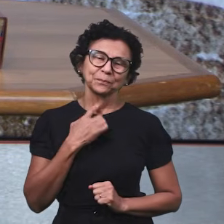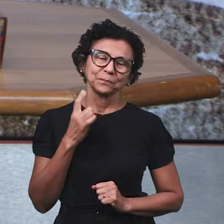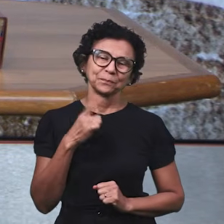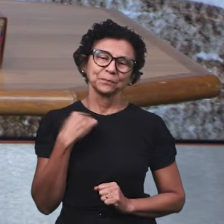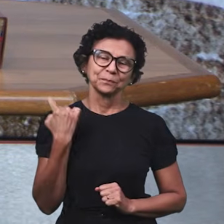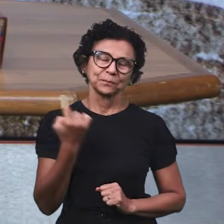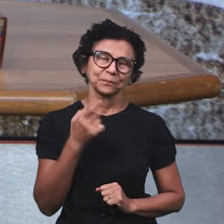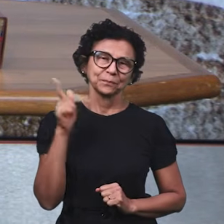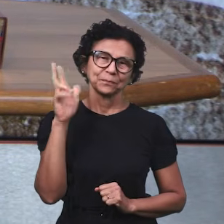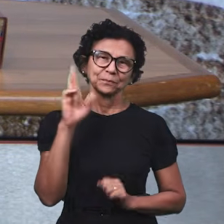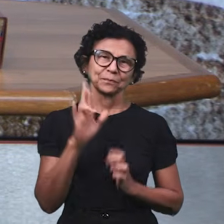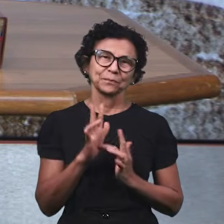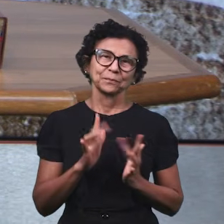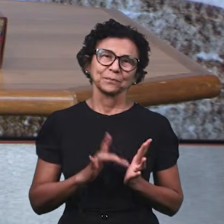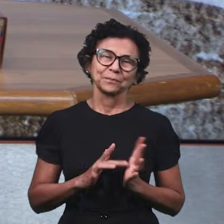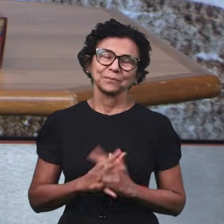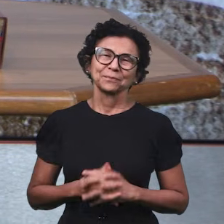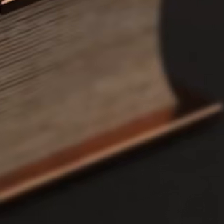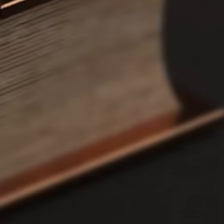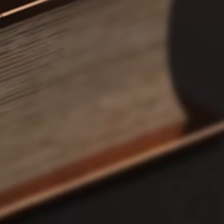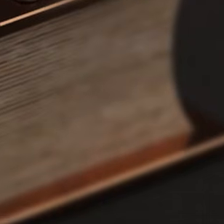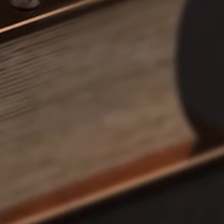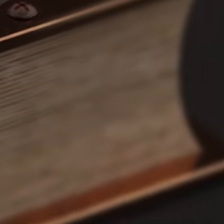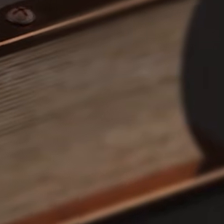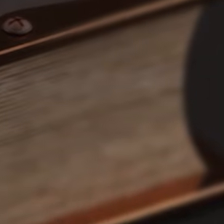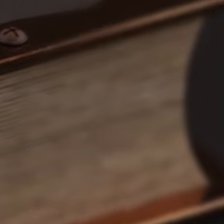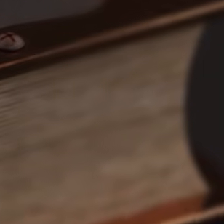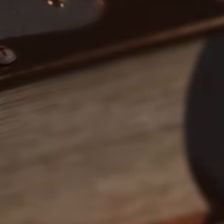todos os irmãos a paz do Senhor Jesus.